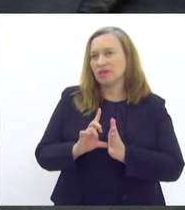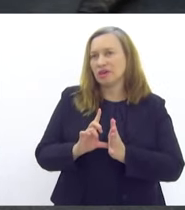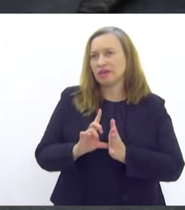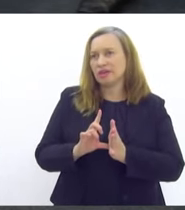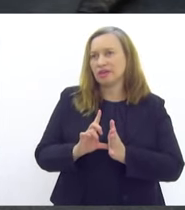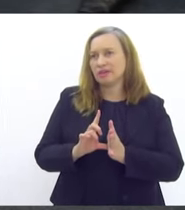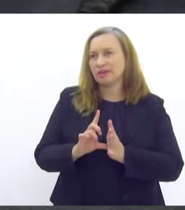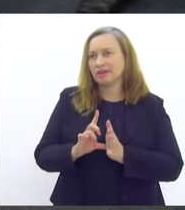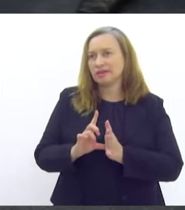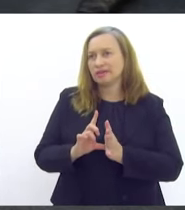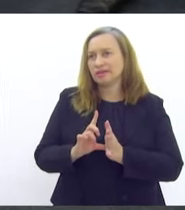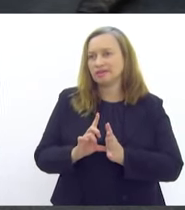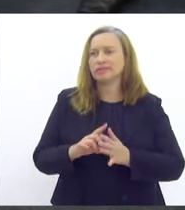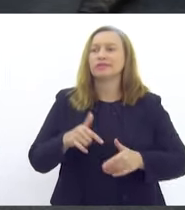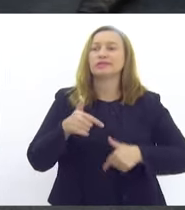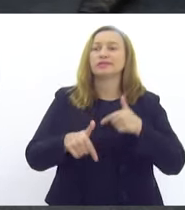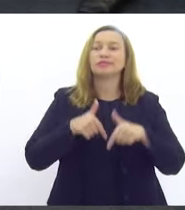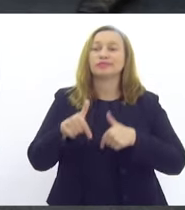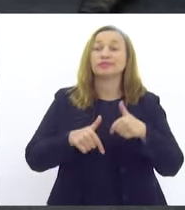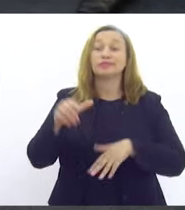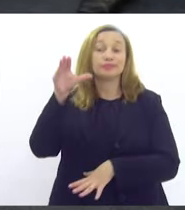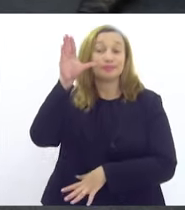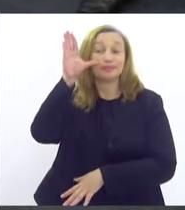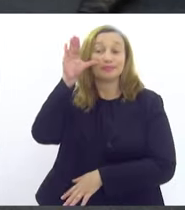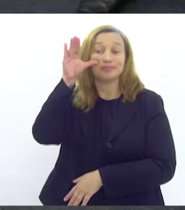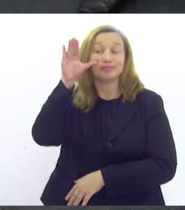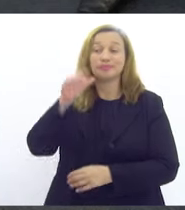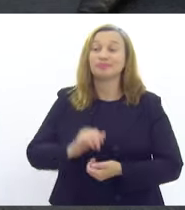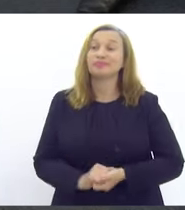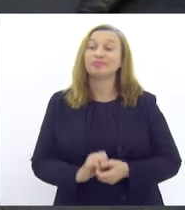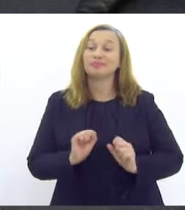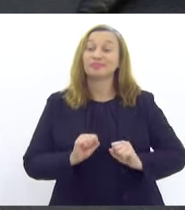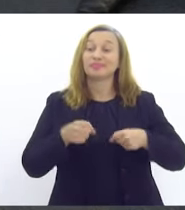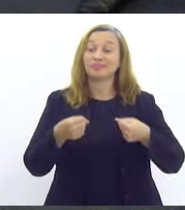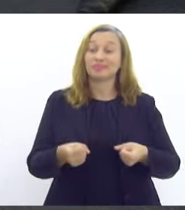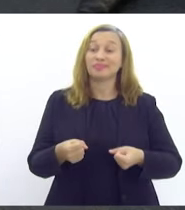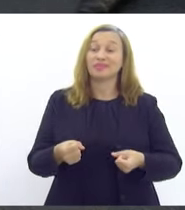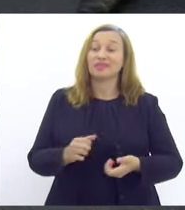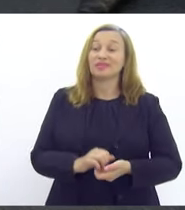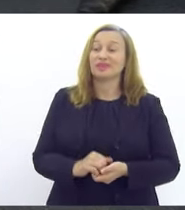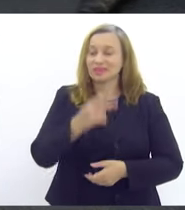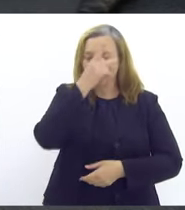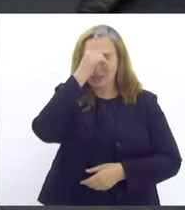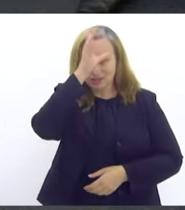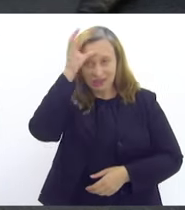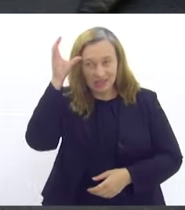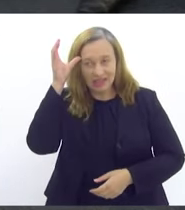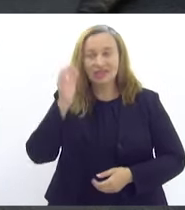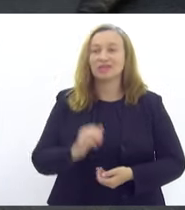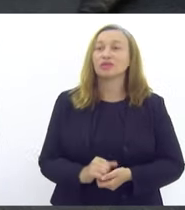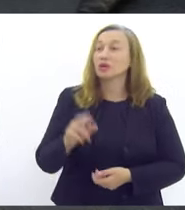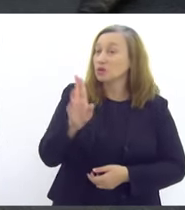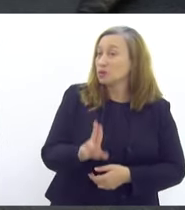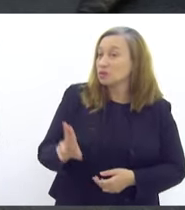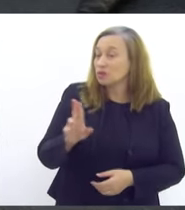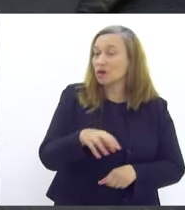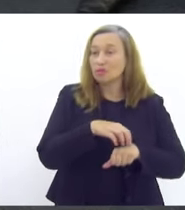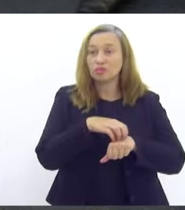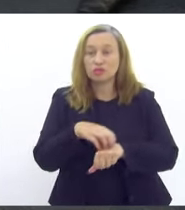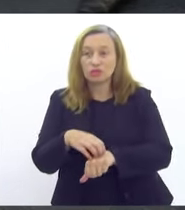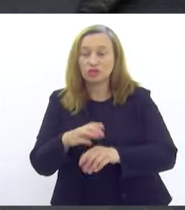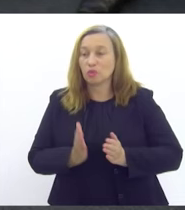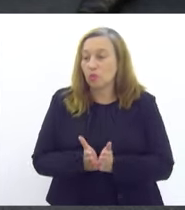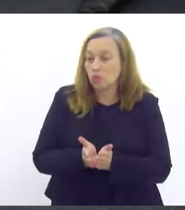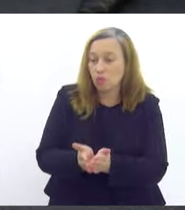Defensora-Geral, atuando em causas de interesse público, na defesa do consumidor, na defesa dos usuários do transporte